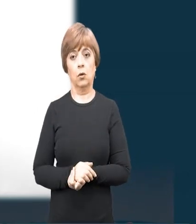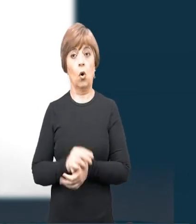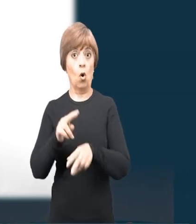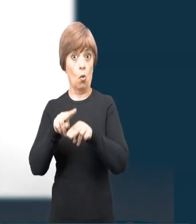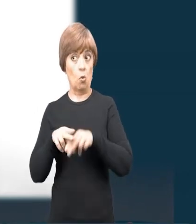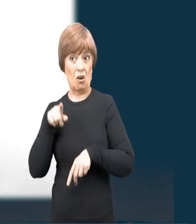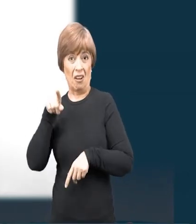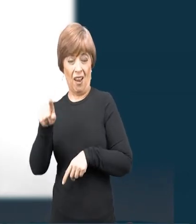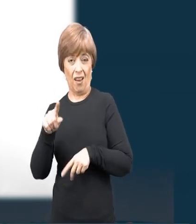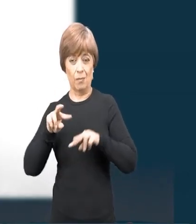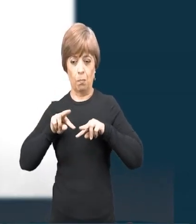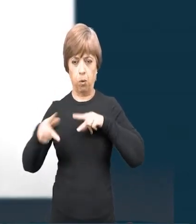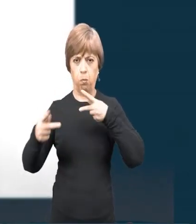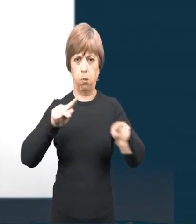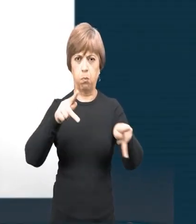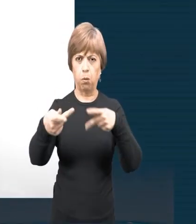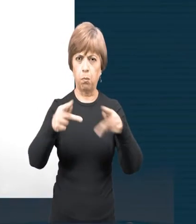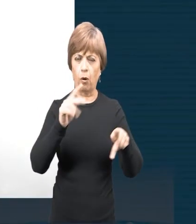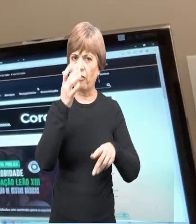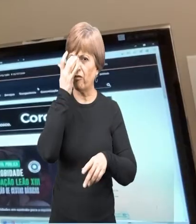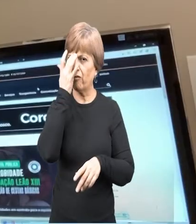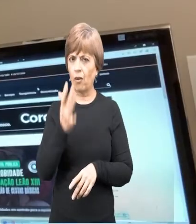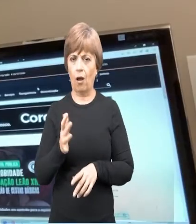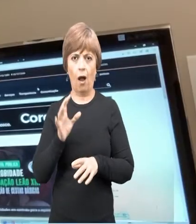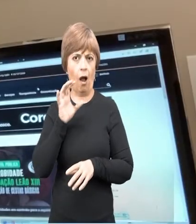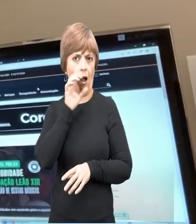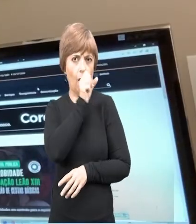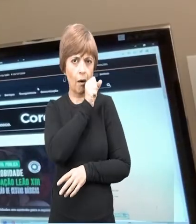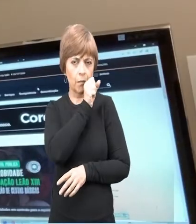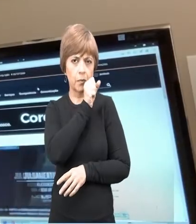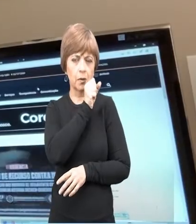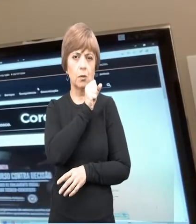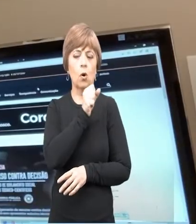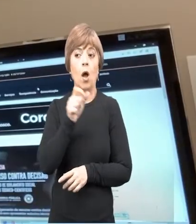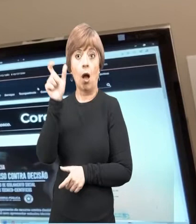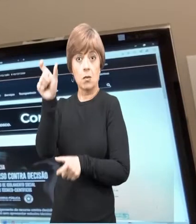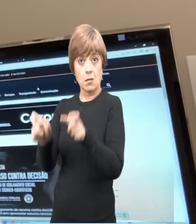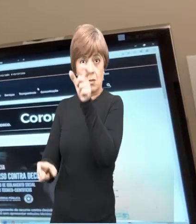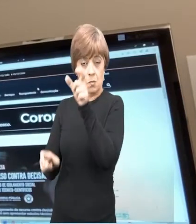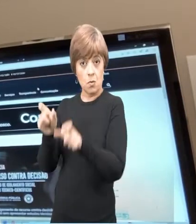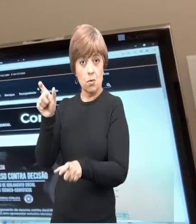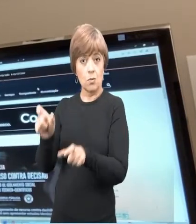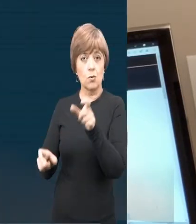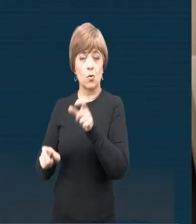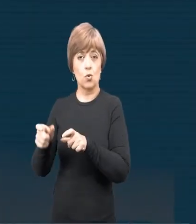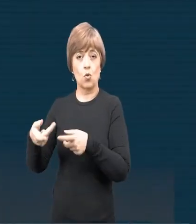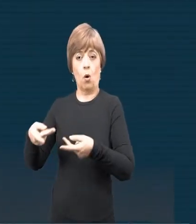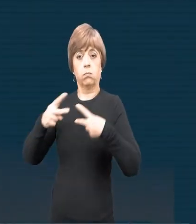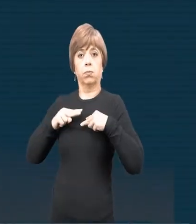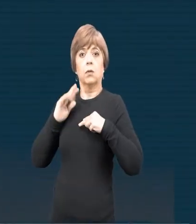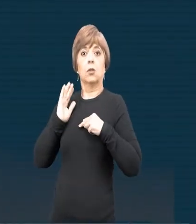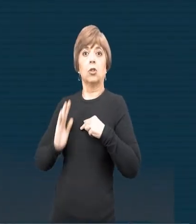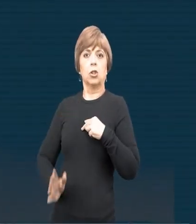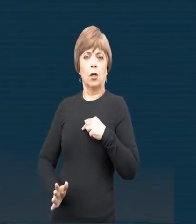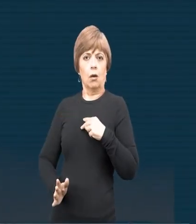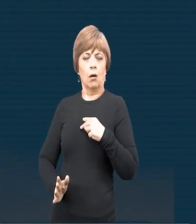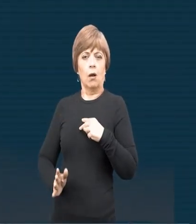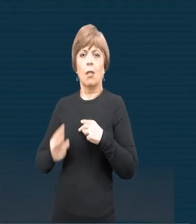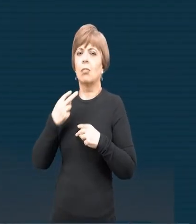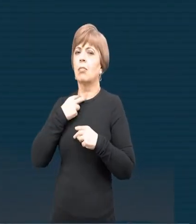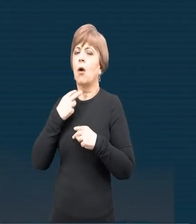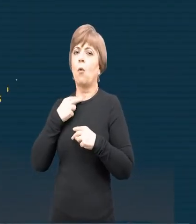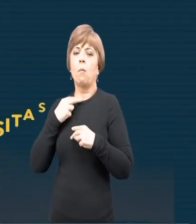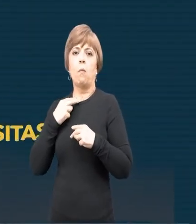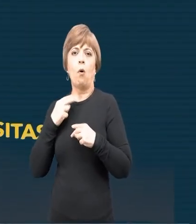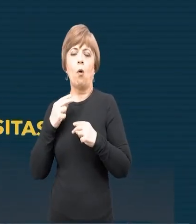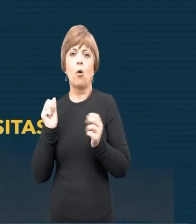dessa facilidade de contágio, os pacientes acometidos pela Covid, eles não podem ficar nem